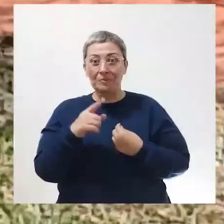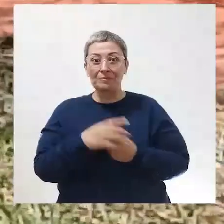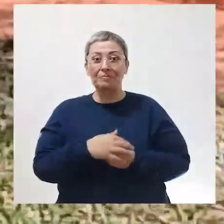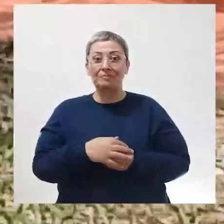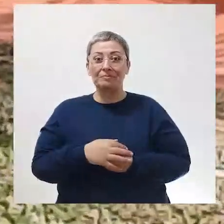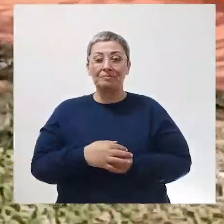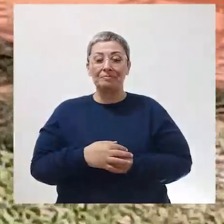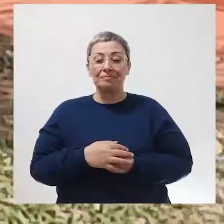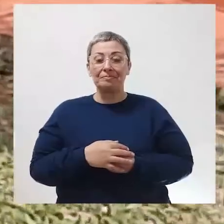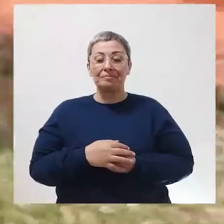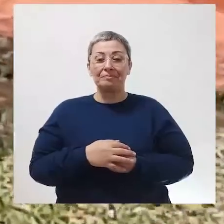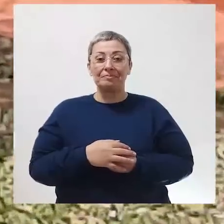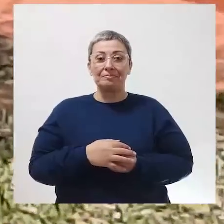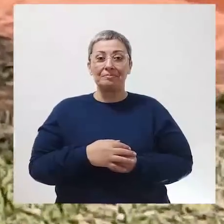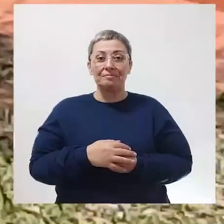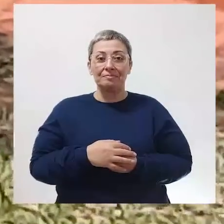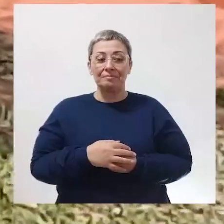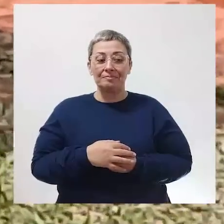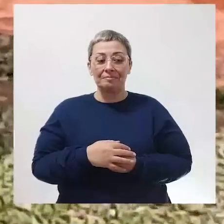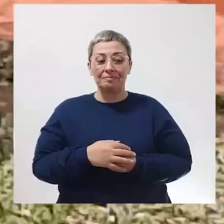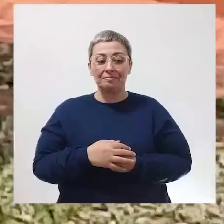Olha.